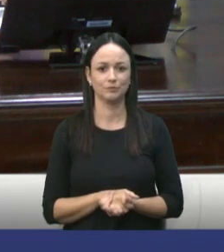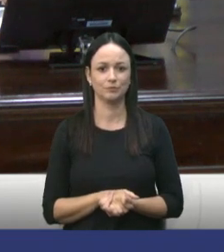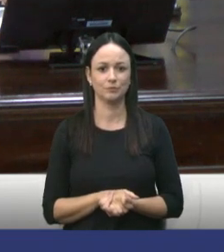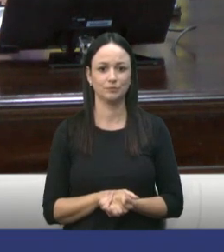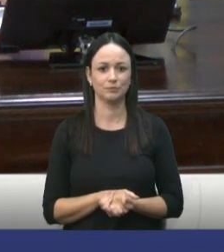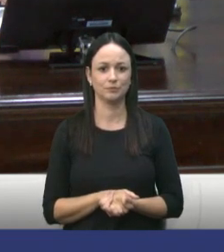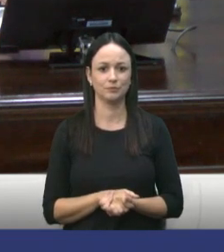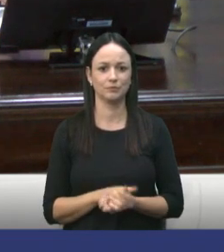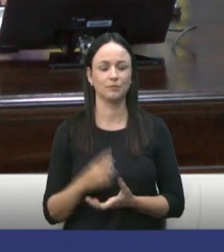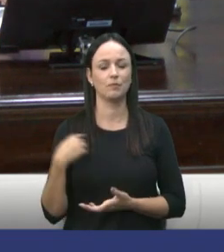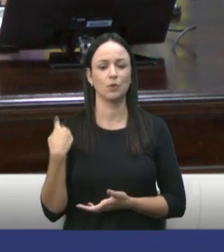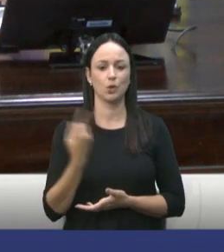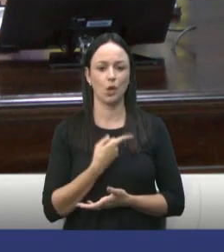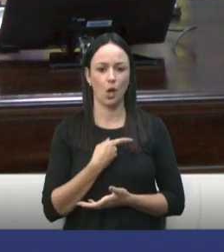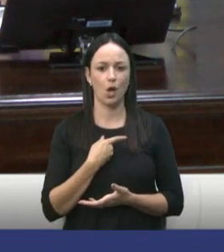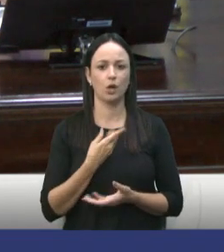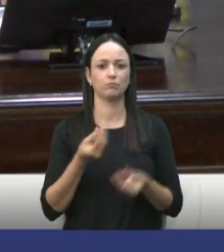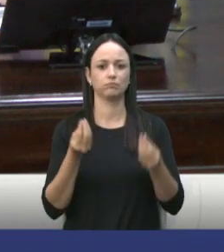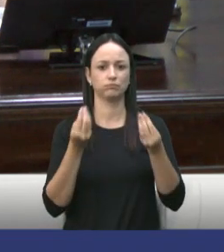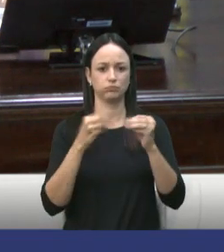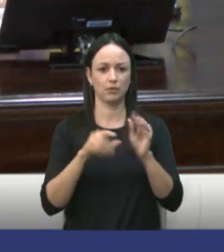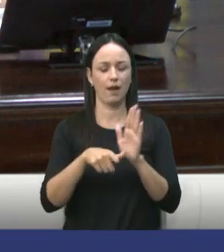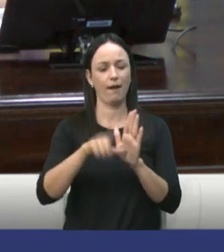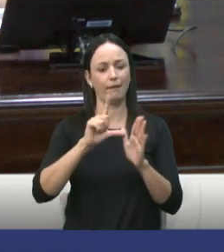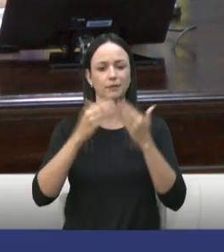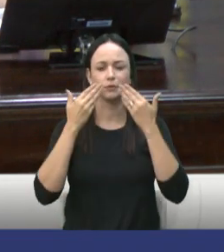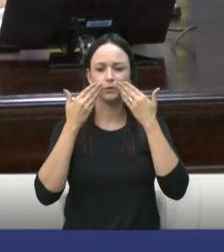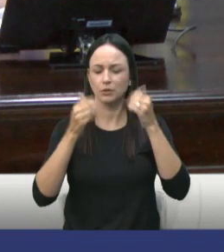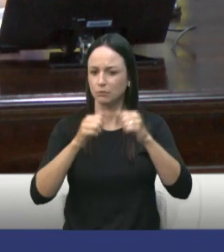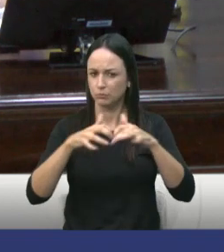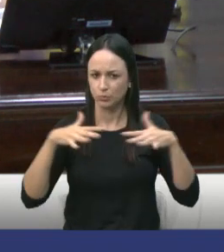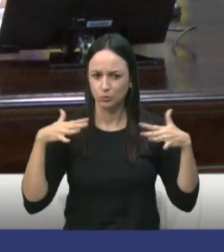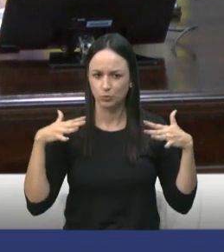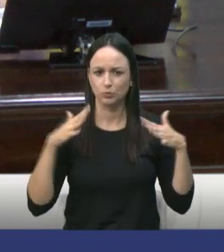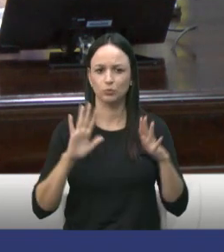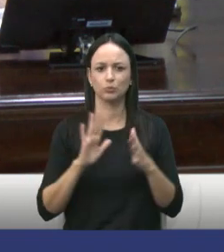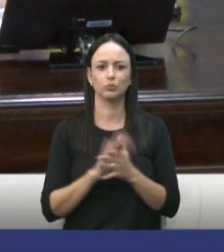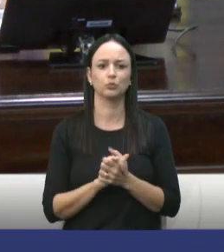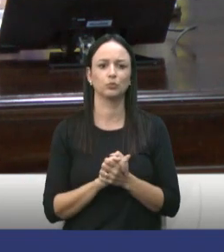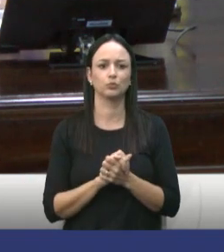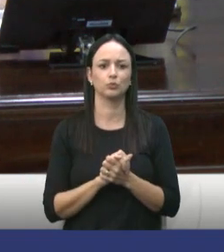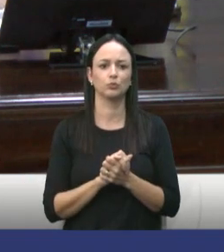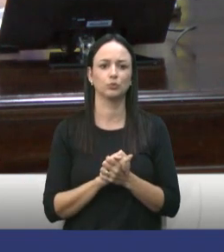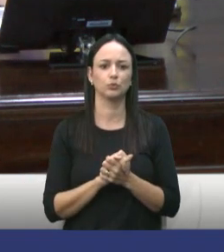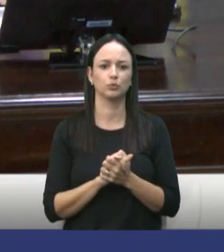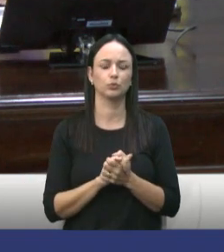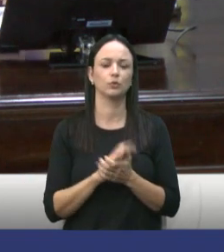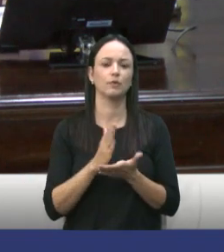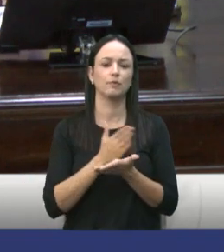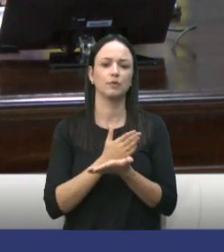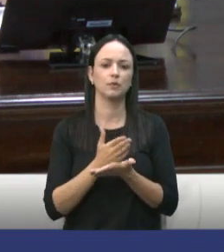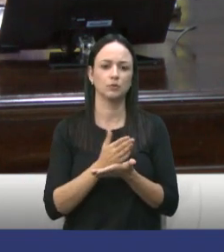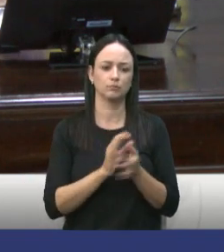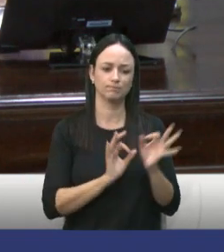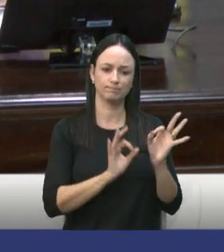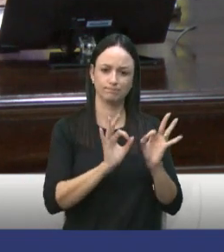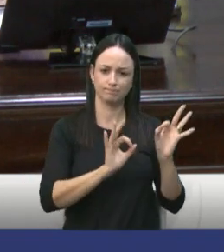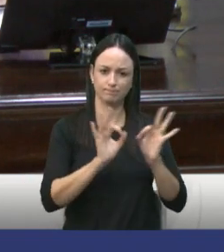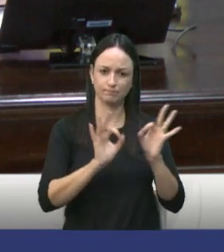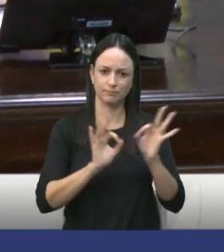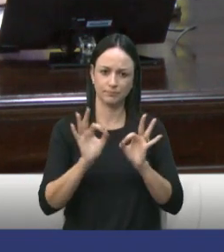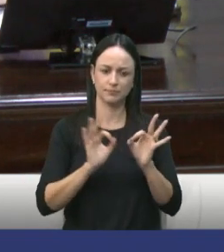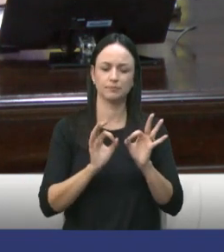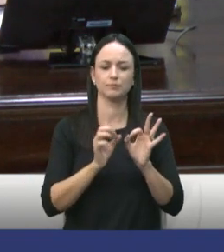disponibilizamos sempre antes das audiências públicas, logo no início da formulação das